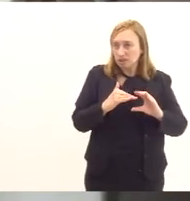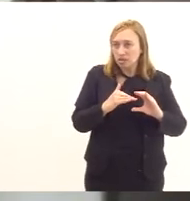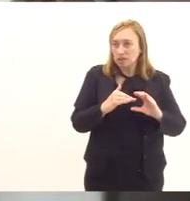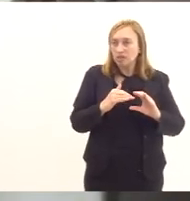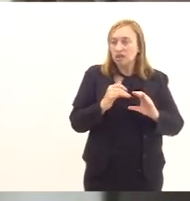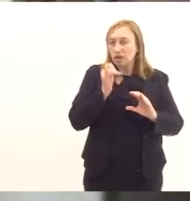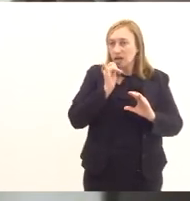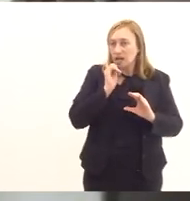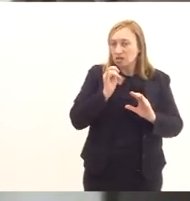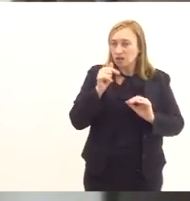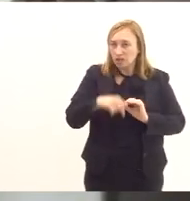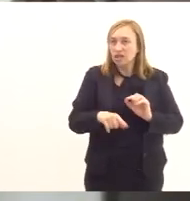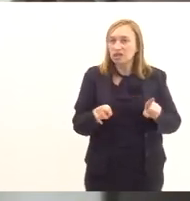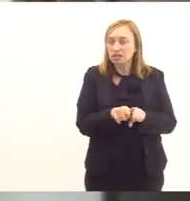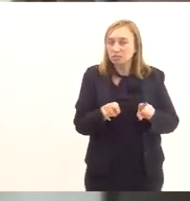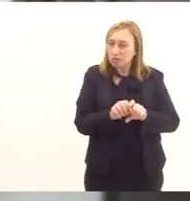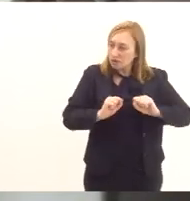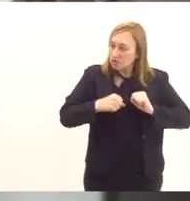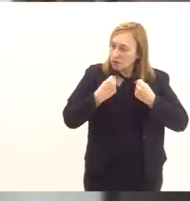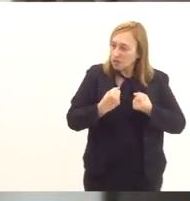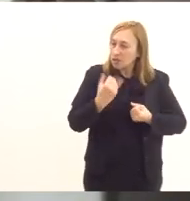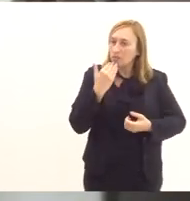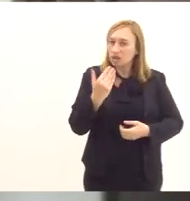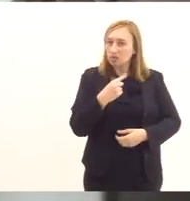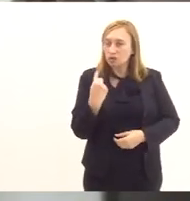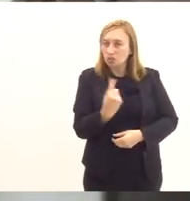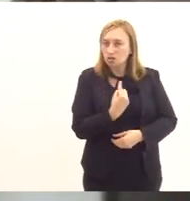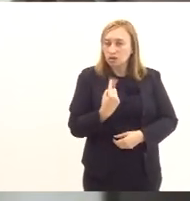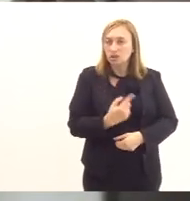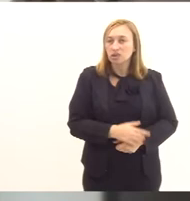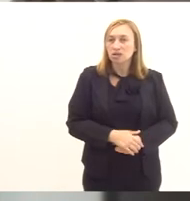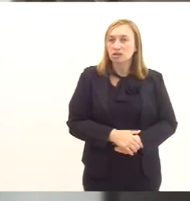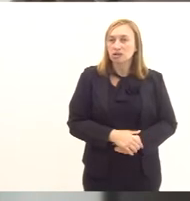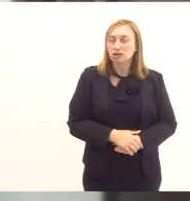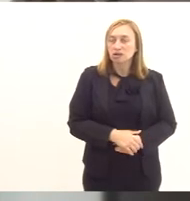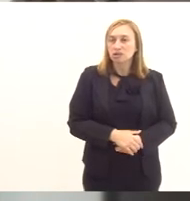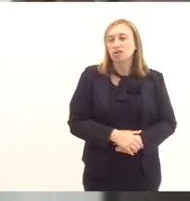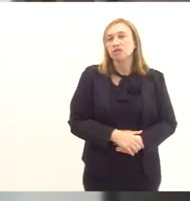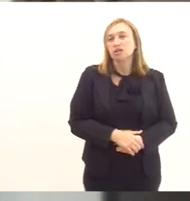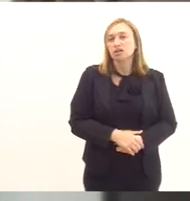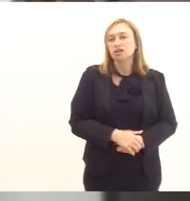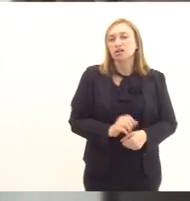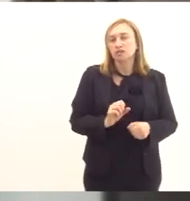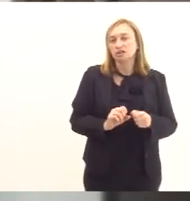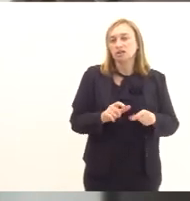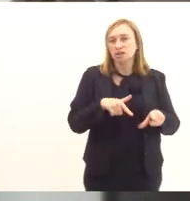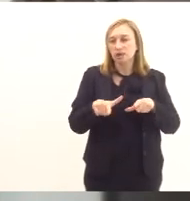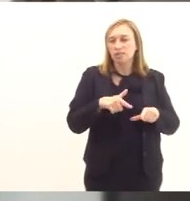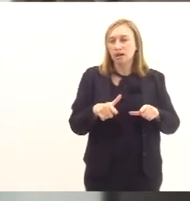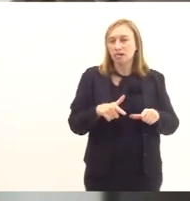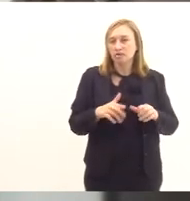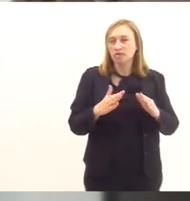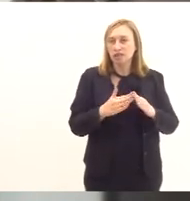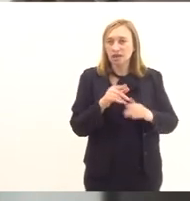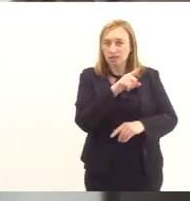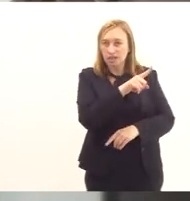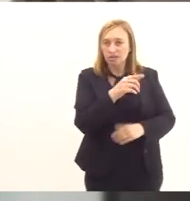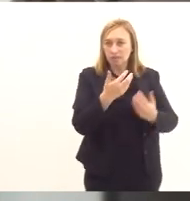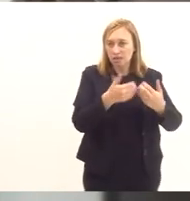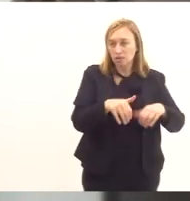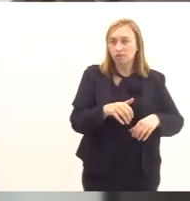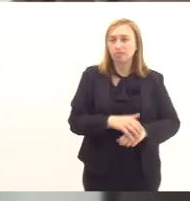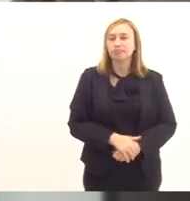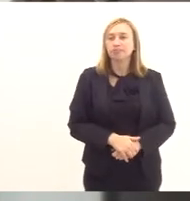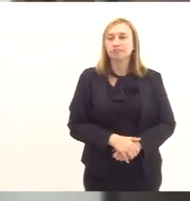como colocar no relatório aqui também para reforçar esse nosso pedido e a gente vai fazer o dever de casa lá em